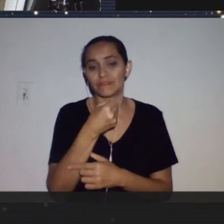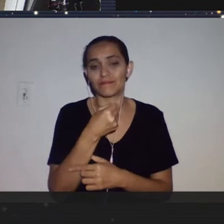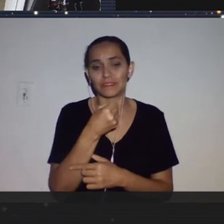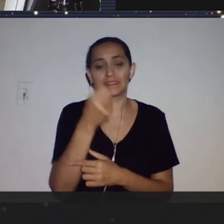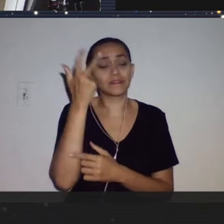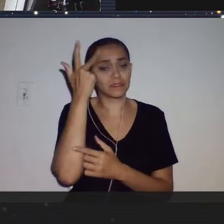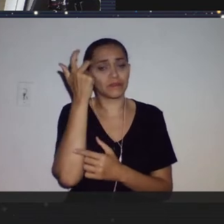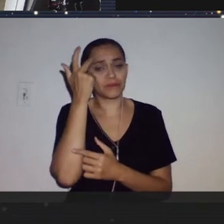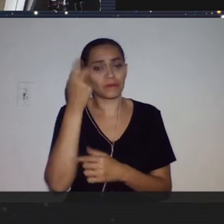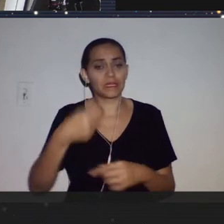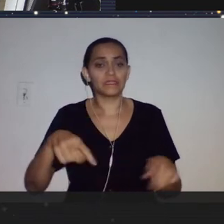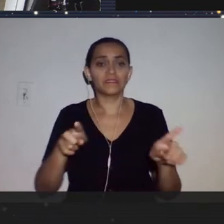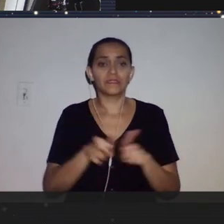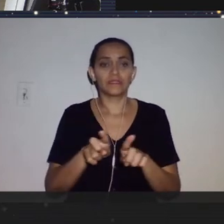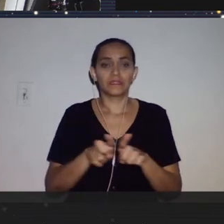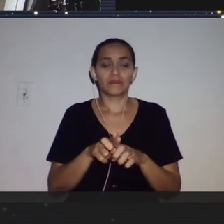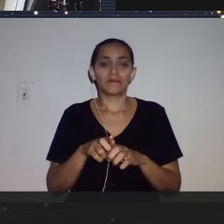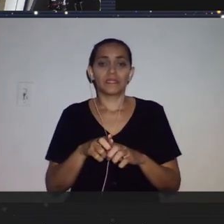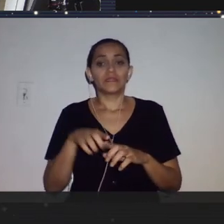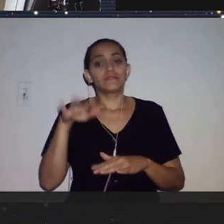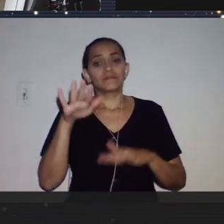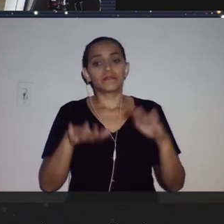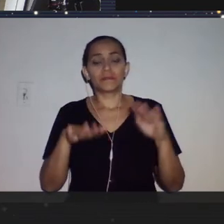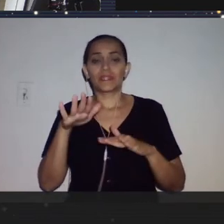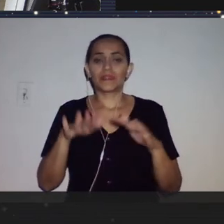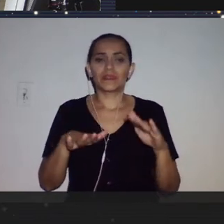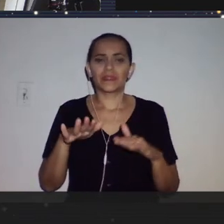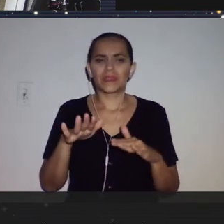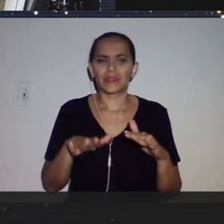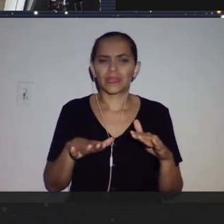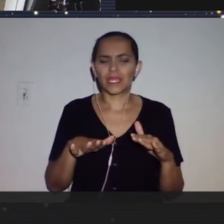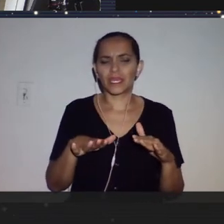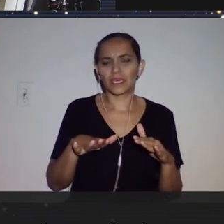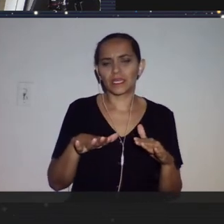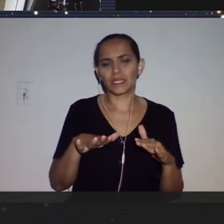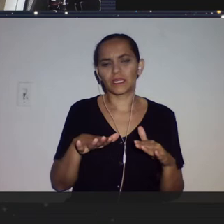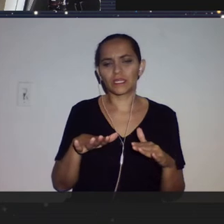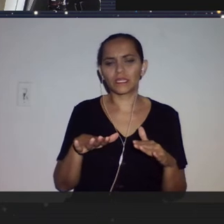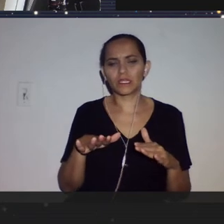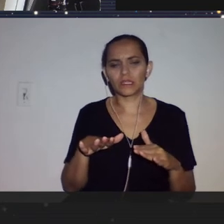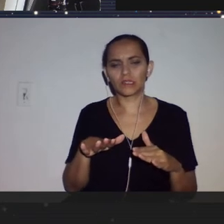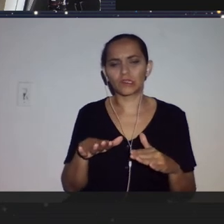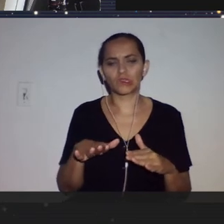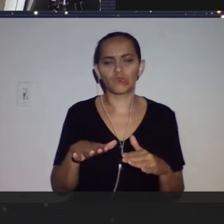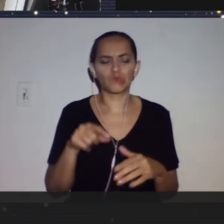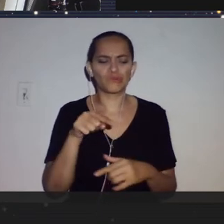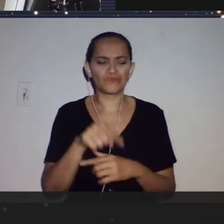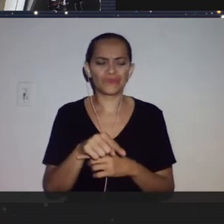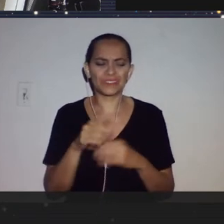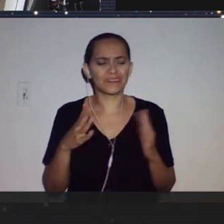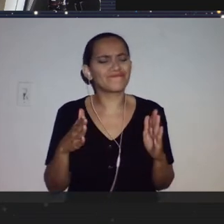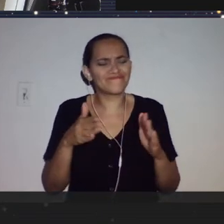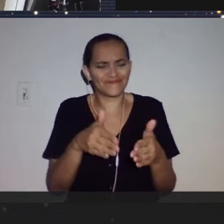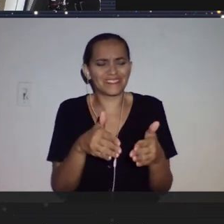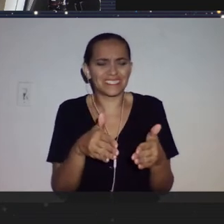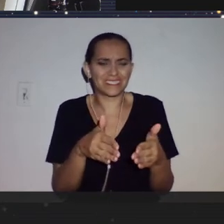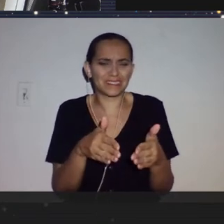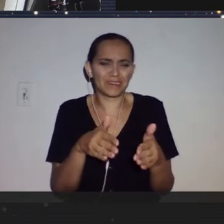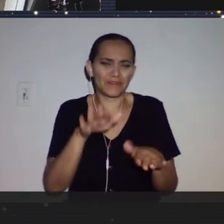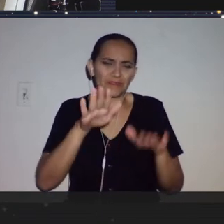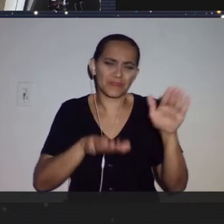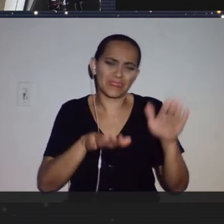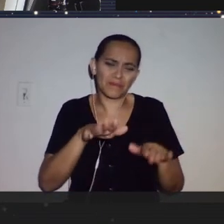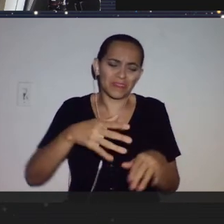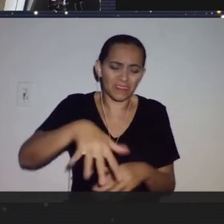E também, dependendo do cargo, assim, isso é bastante específico, pode ter algumas outras entrevistas específicas para a